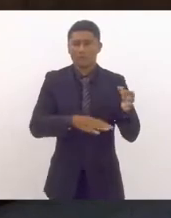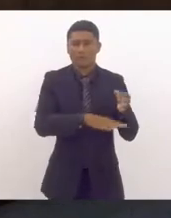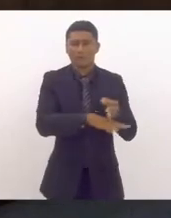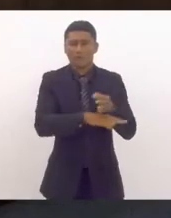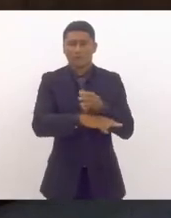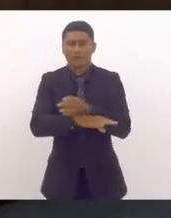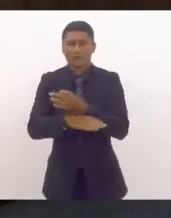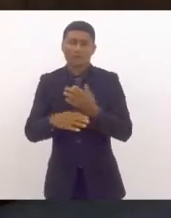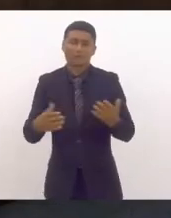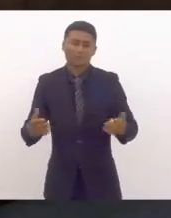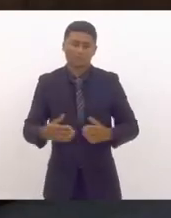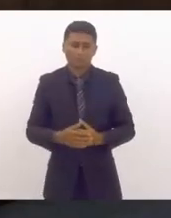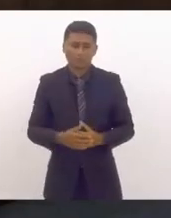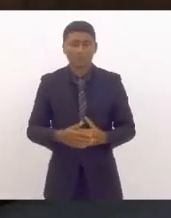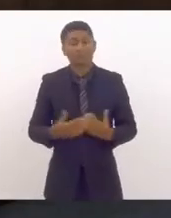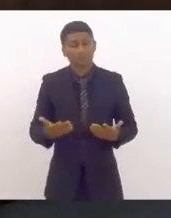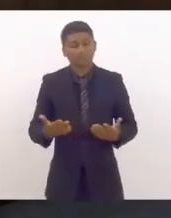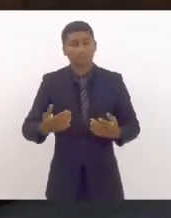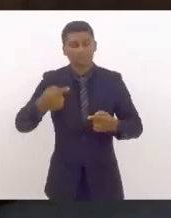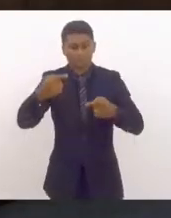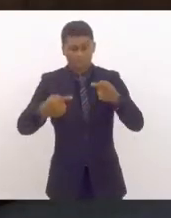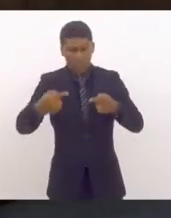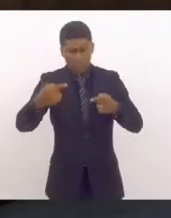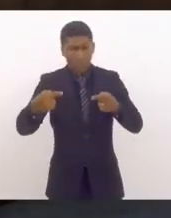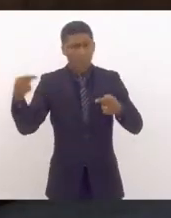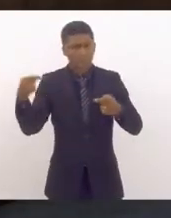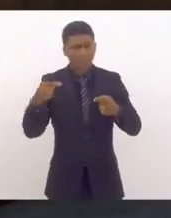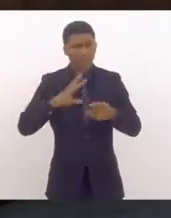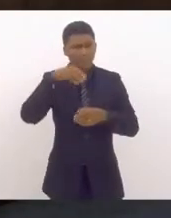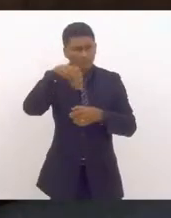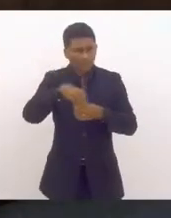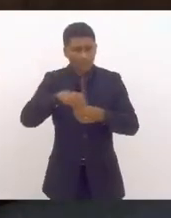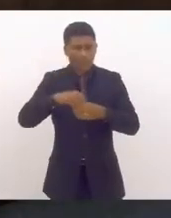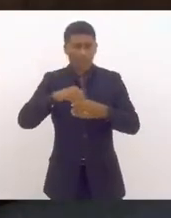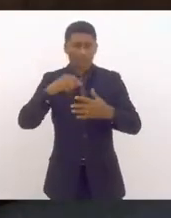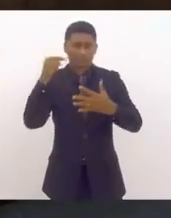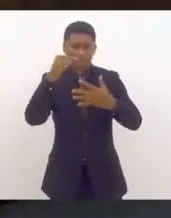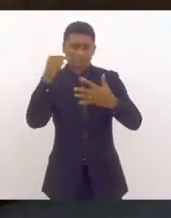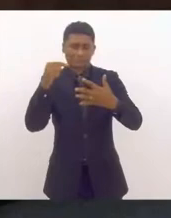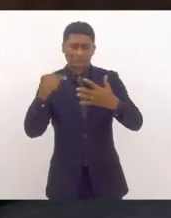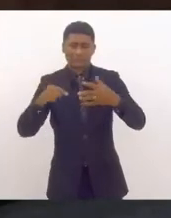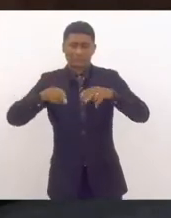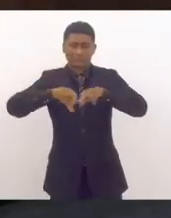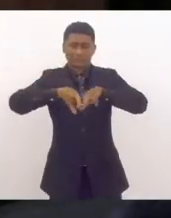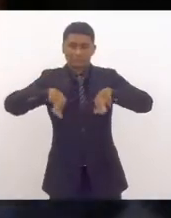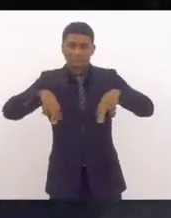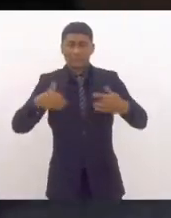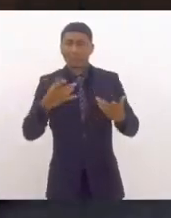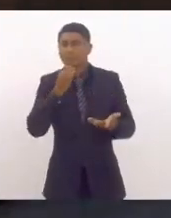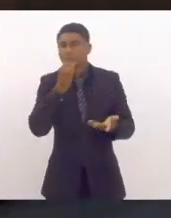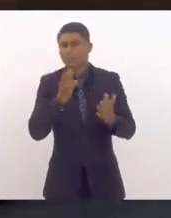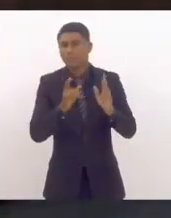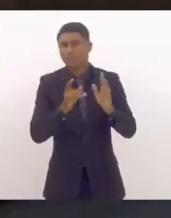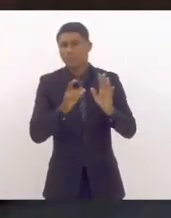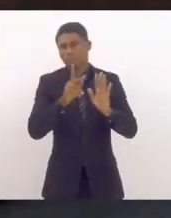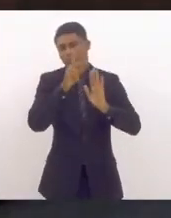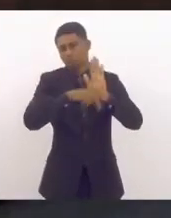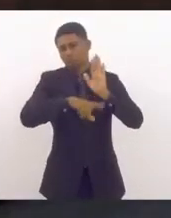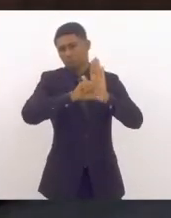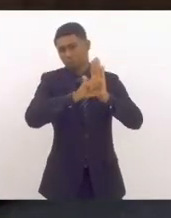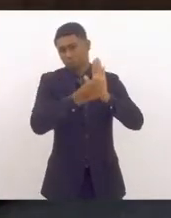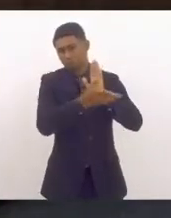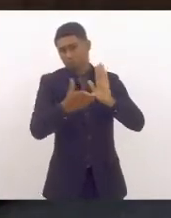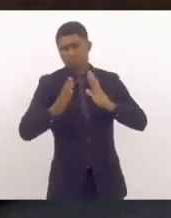Eliomar, que atinge de várias formas. Obviamente, um projeto de habitação de interesse popular não fala sobre